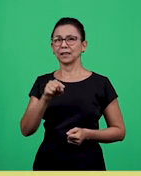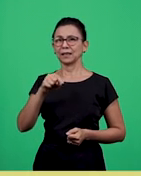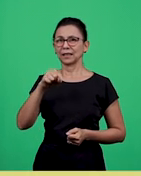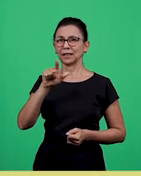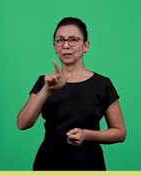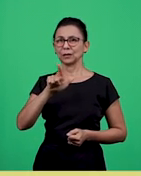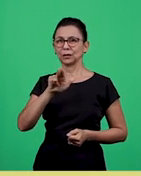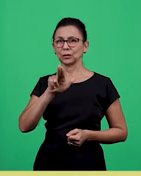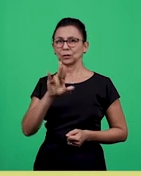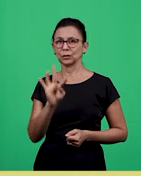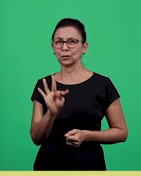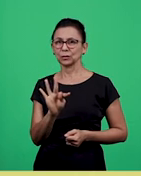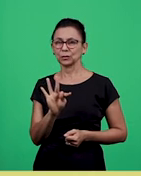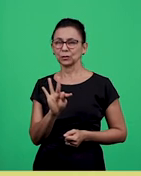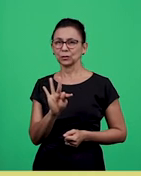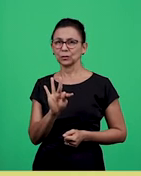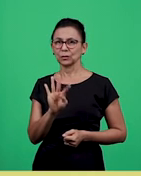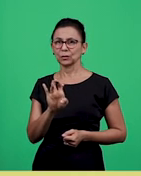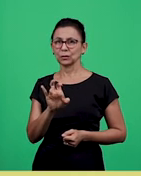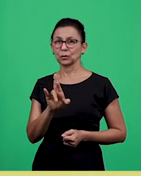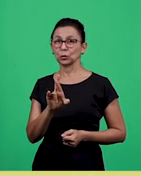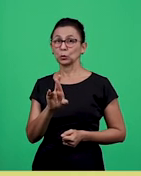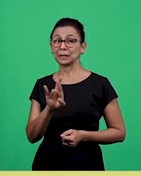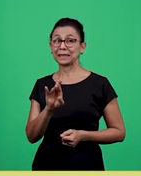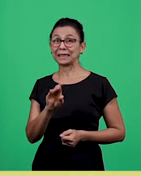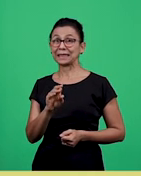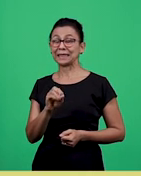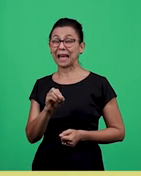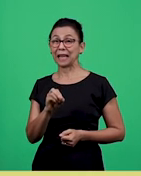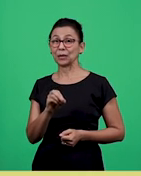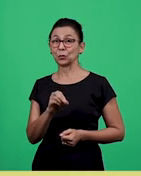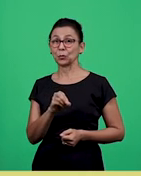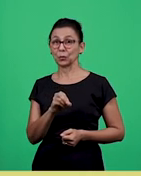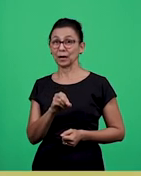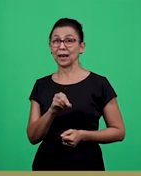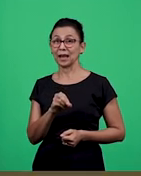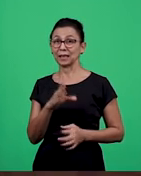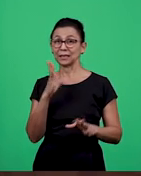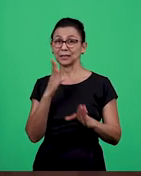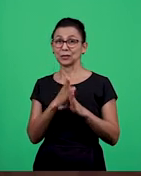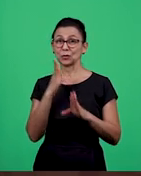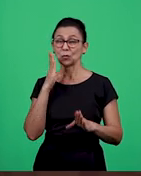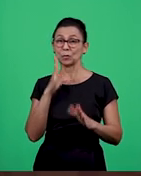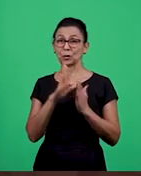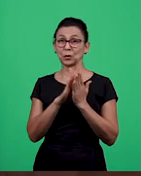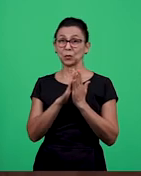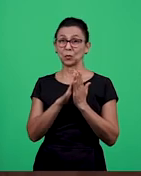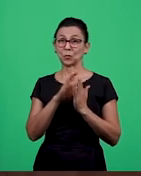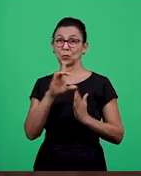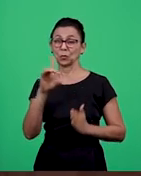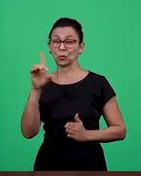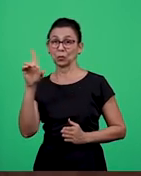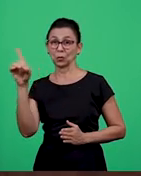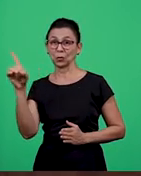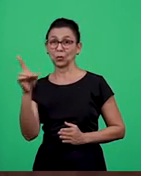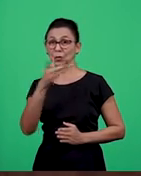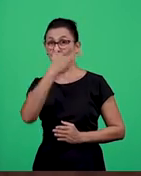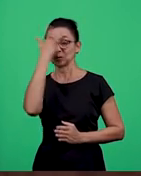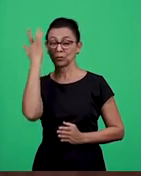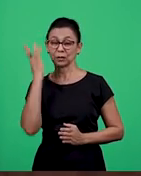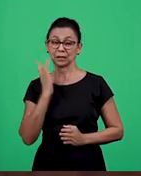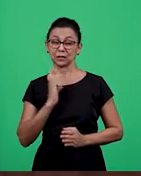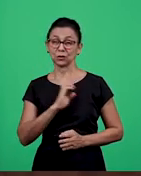Lutero. Martinho Lutero teve acesso à Bíblia. Martinho Lutero era um monge, quer dizer, era